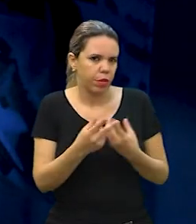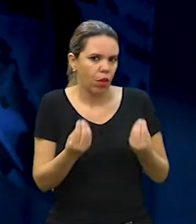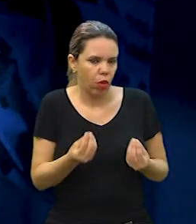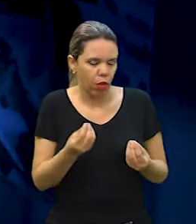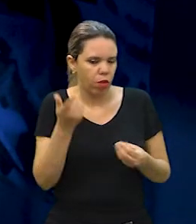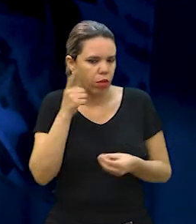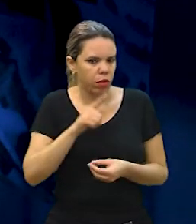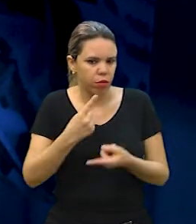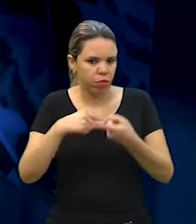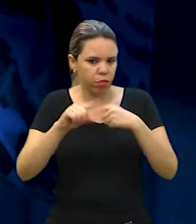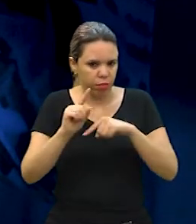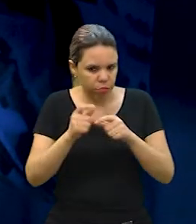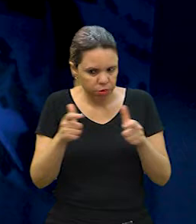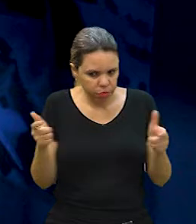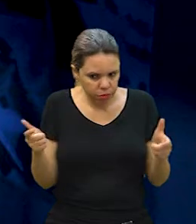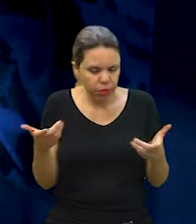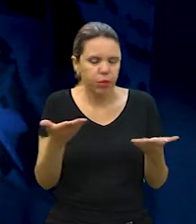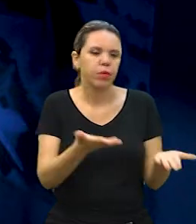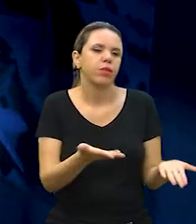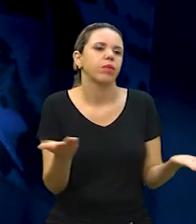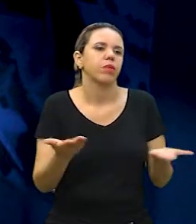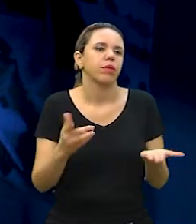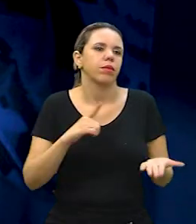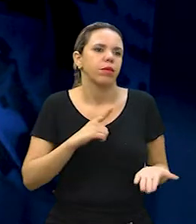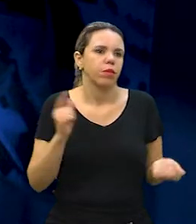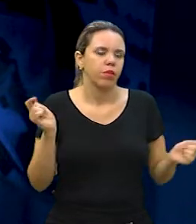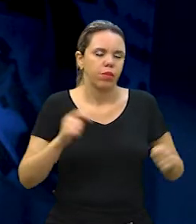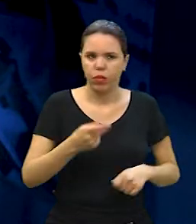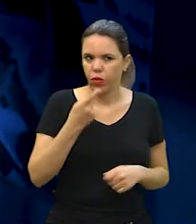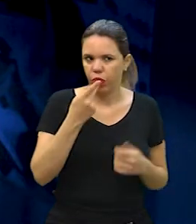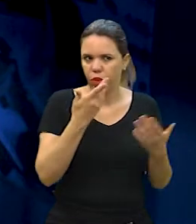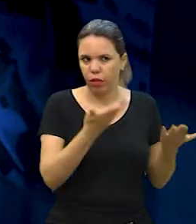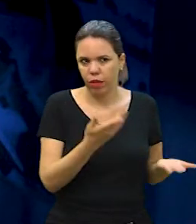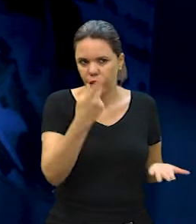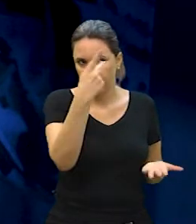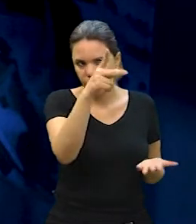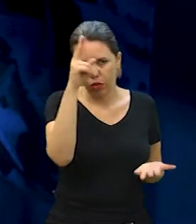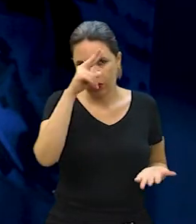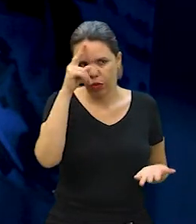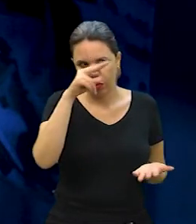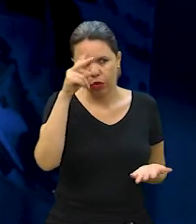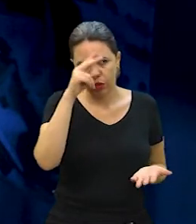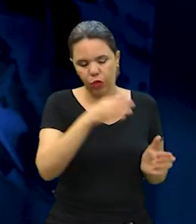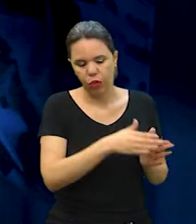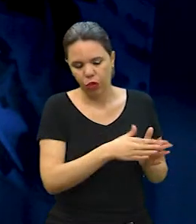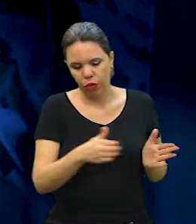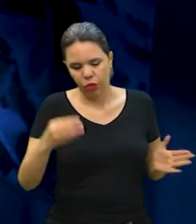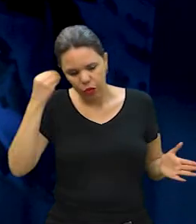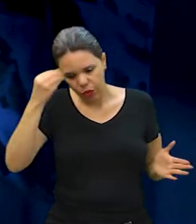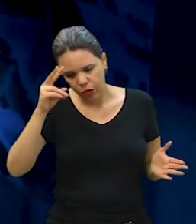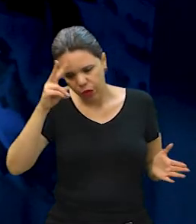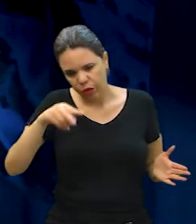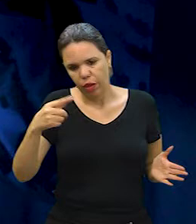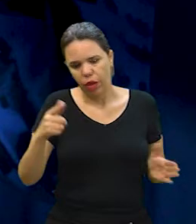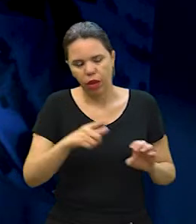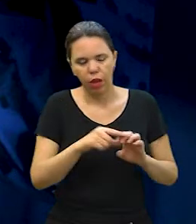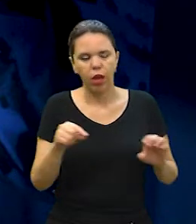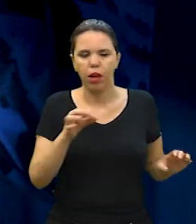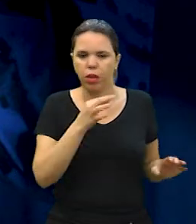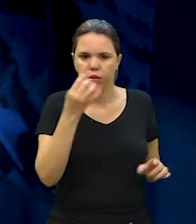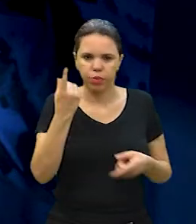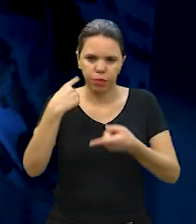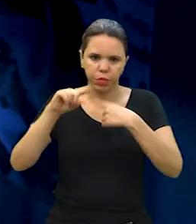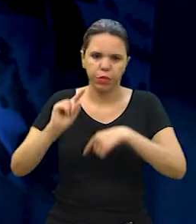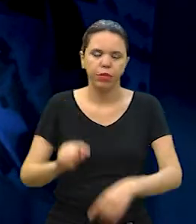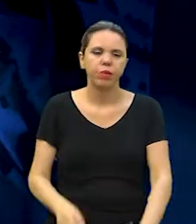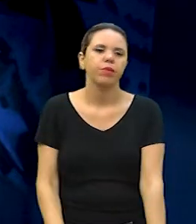e como isso ganhou essa proporção que hoje a gente pode falar que a sua história, a sua jornada empreendedora é